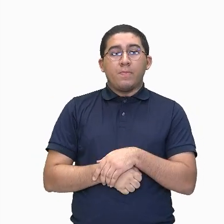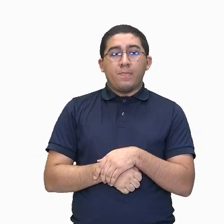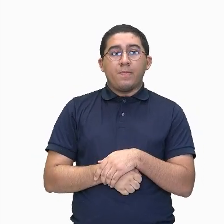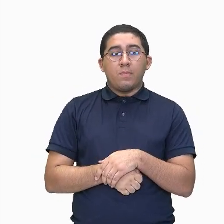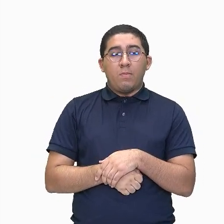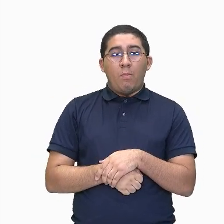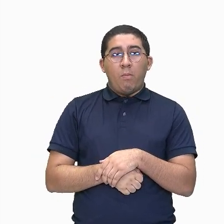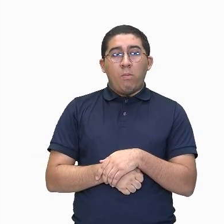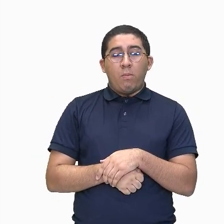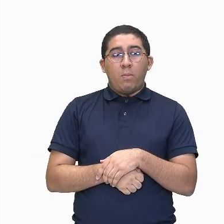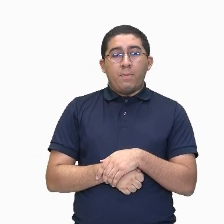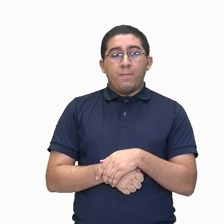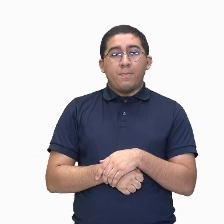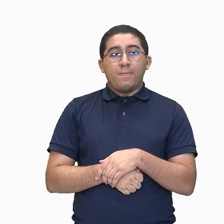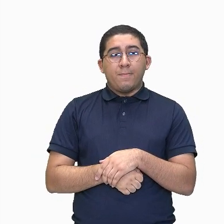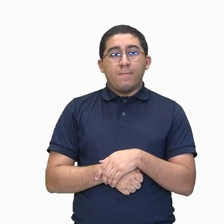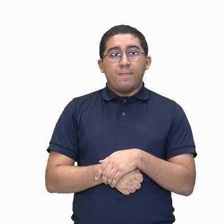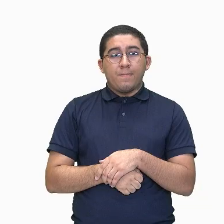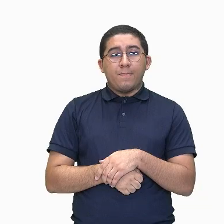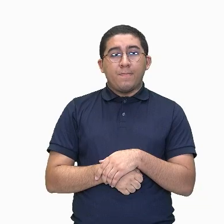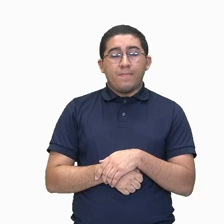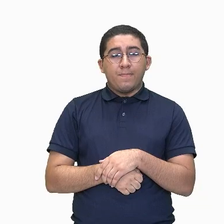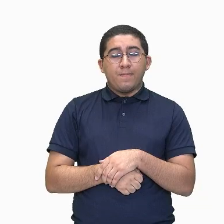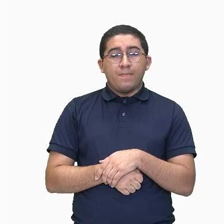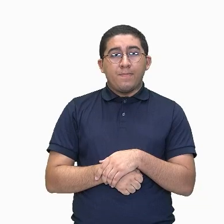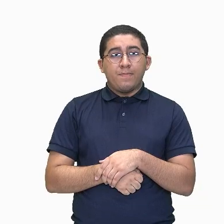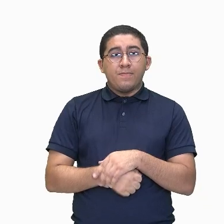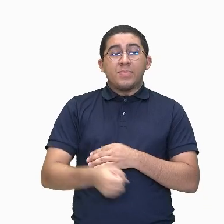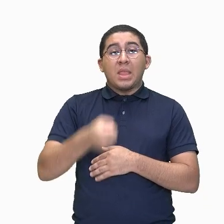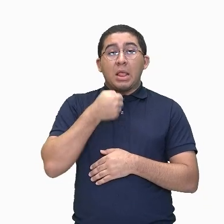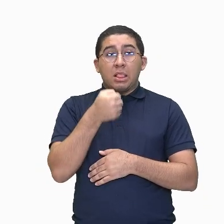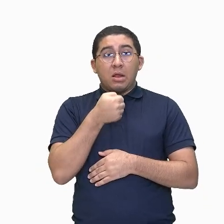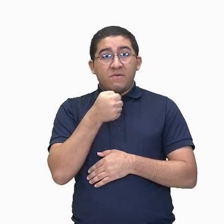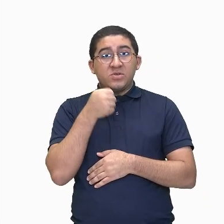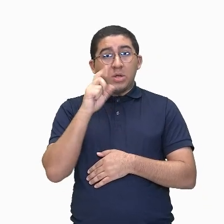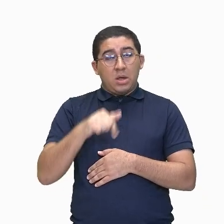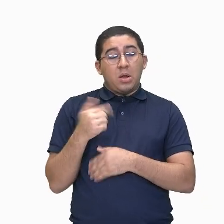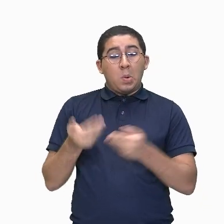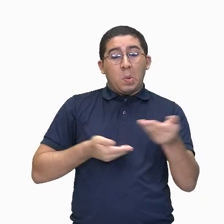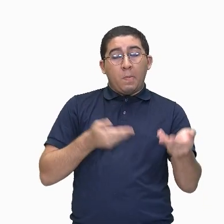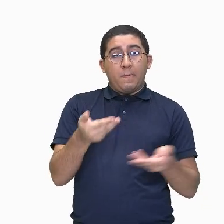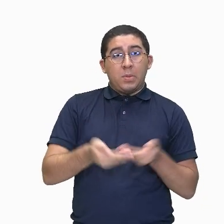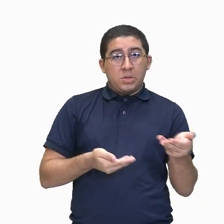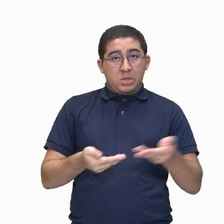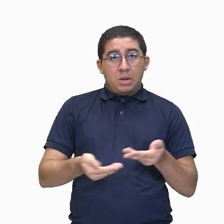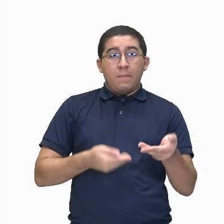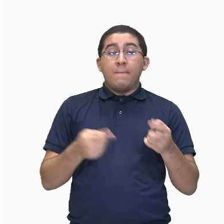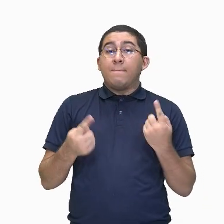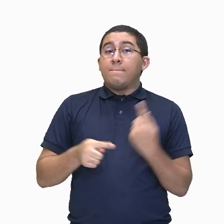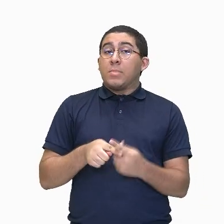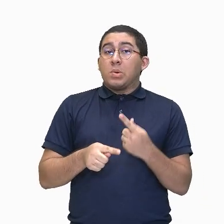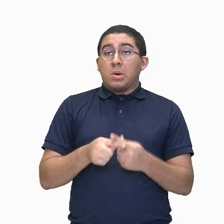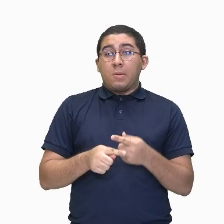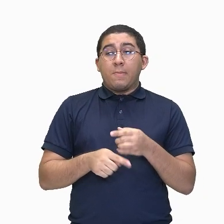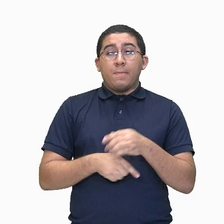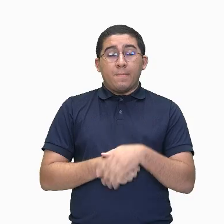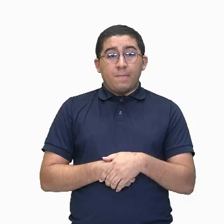Então, a entrevista, ela serve para fazer esse compartilhamento. Por quê? Porque ela